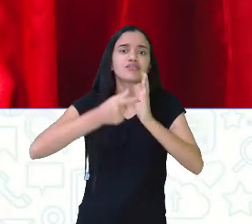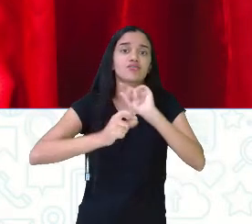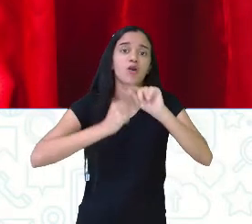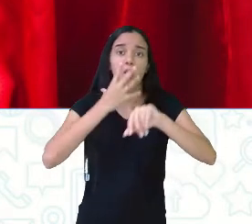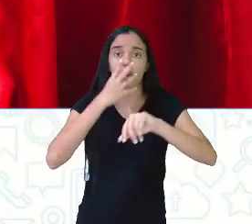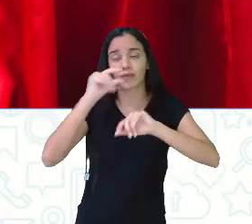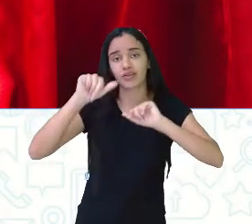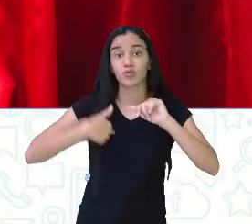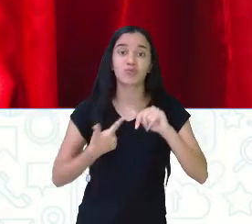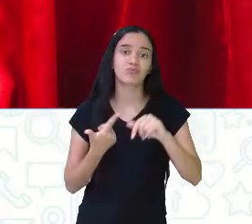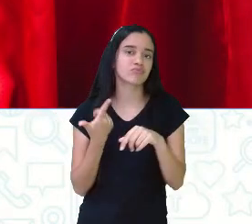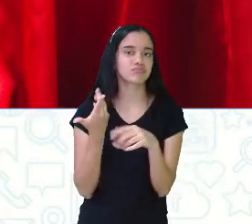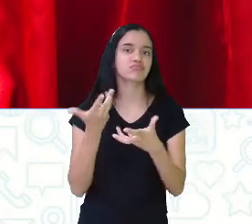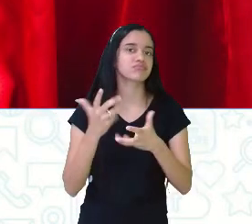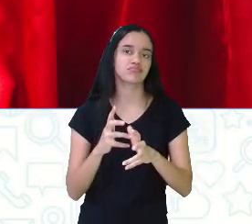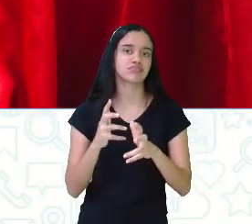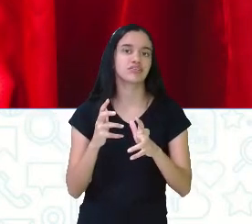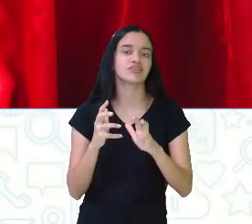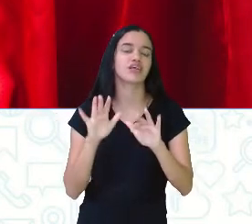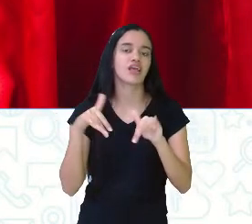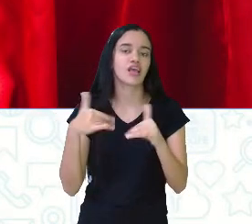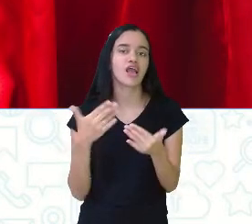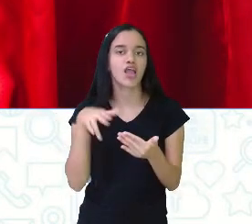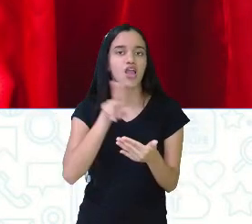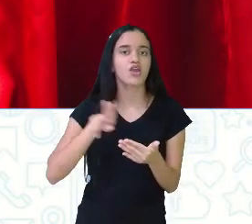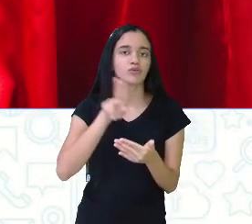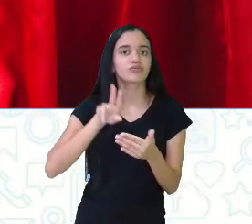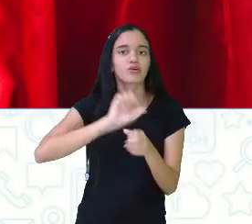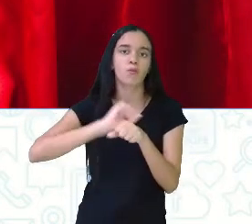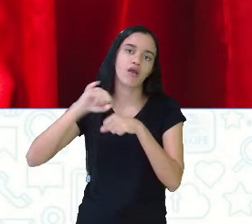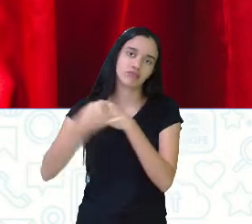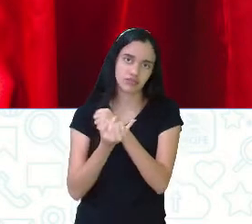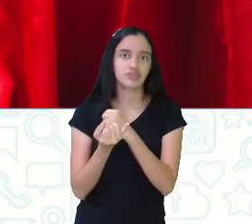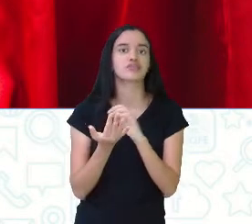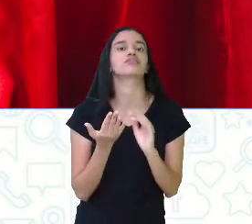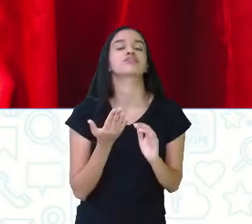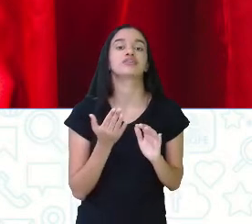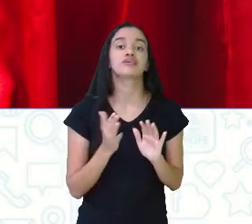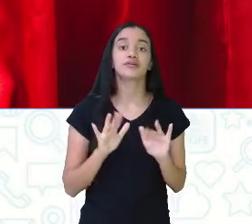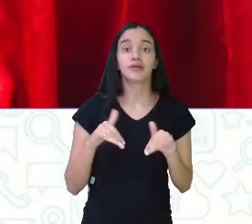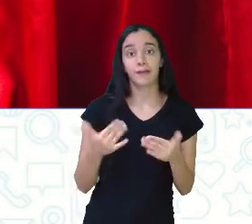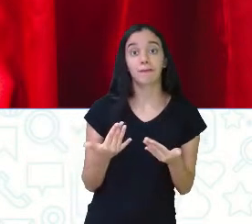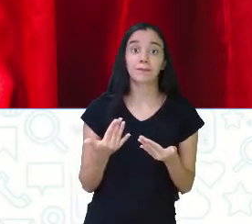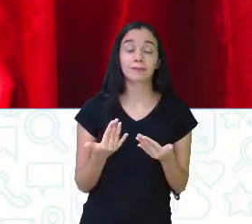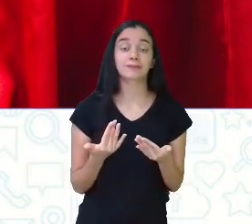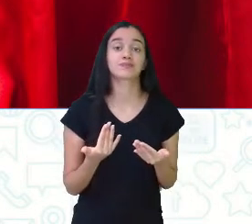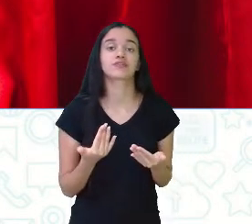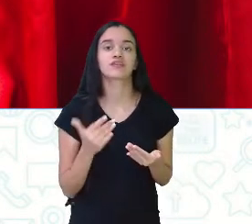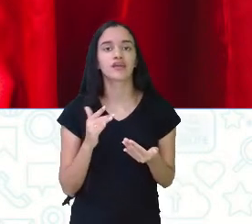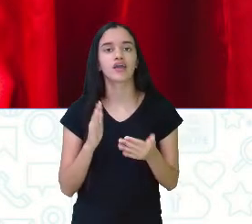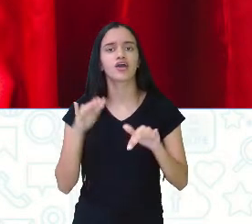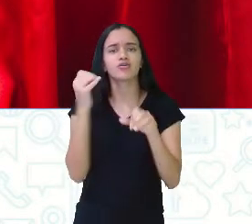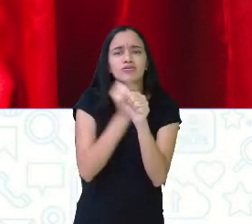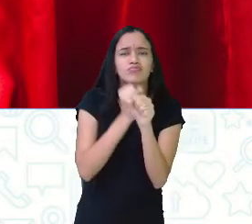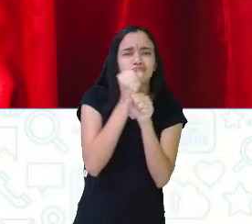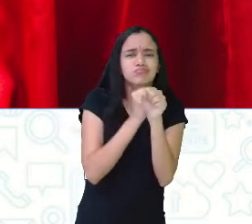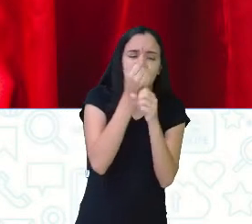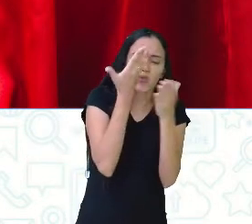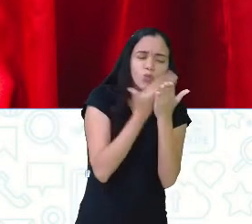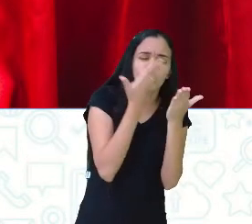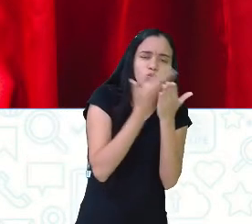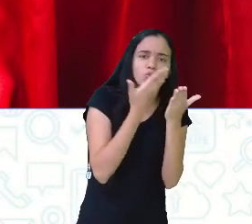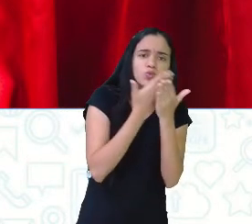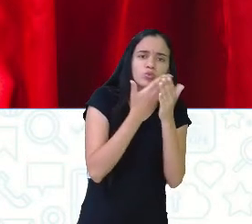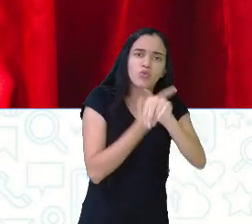eu não quis repetir de lobo e eu usei um adjetivo. Então, durante anos, estudou os